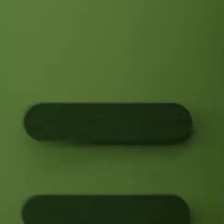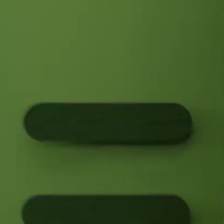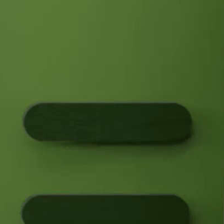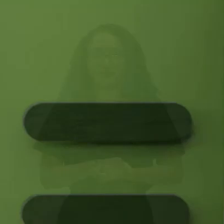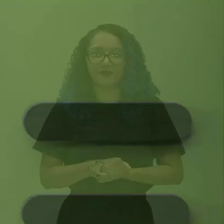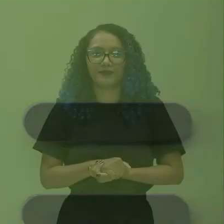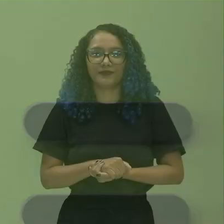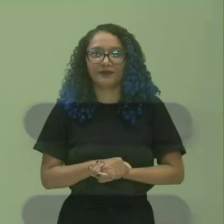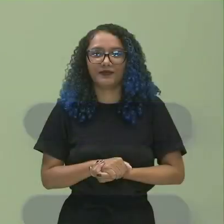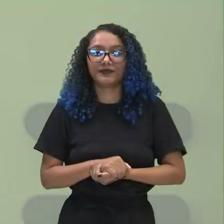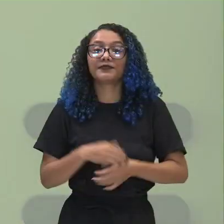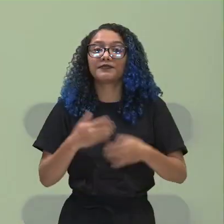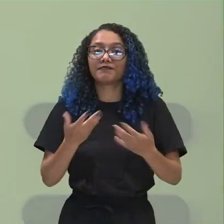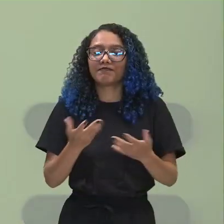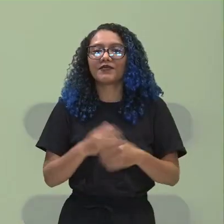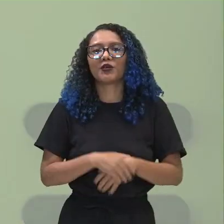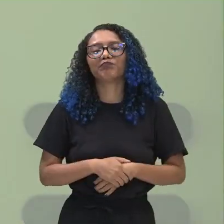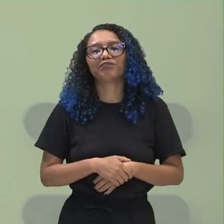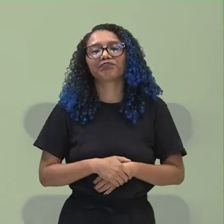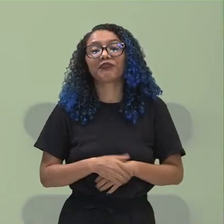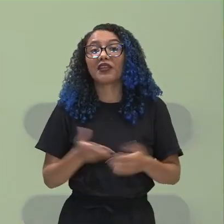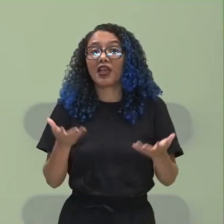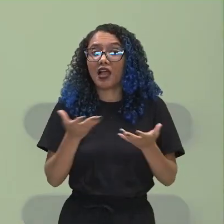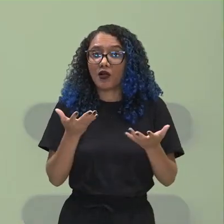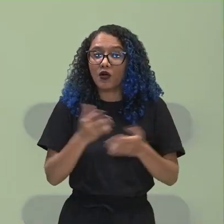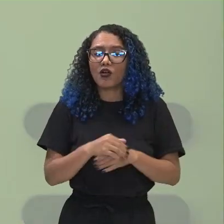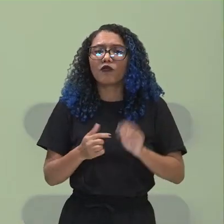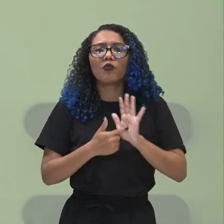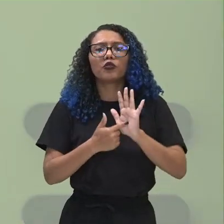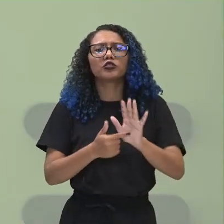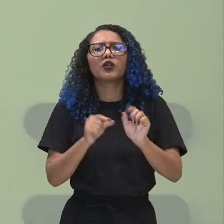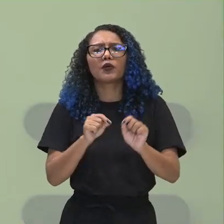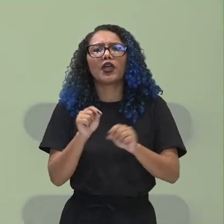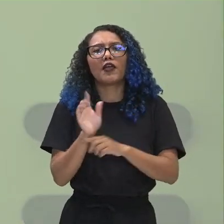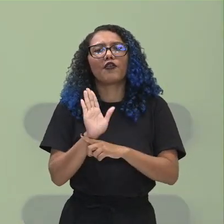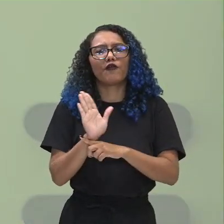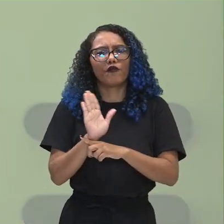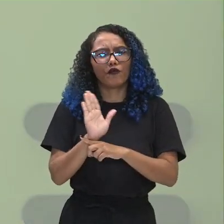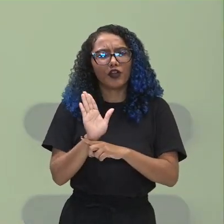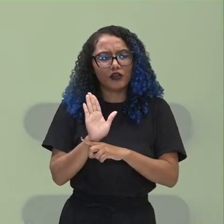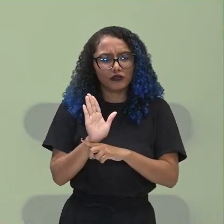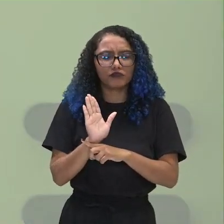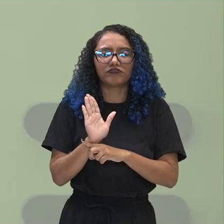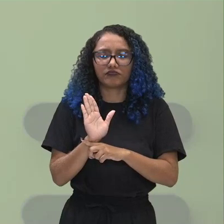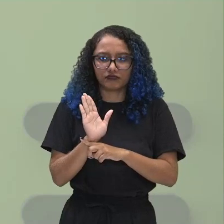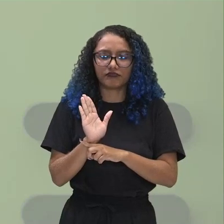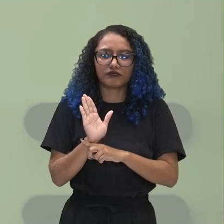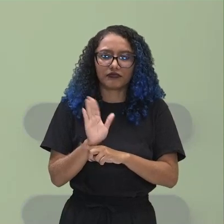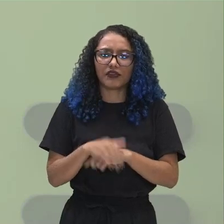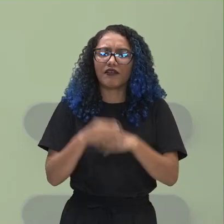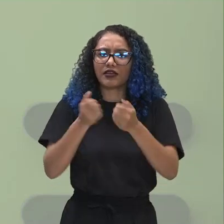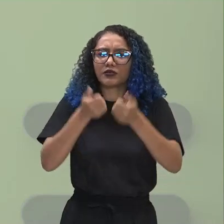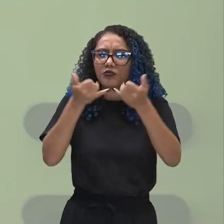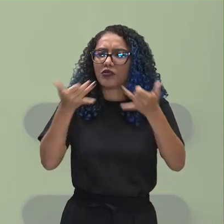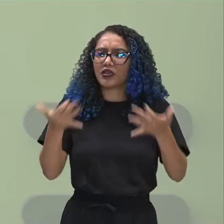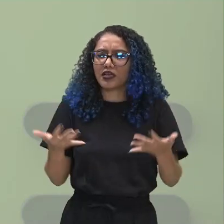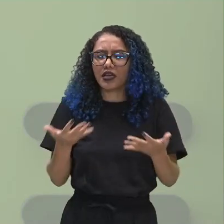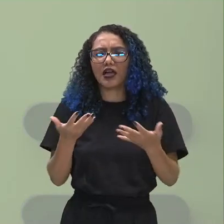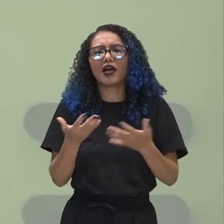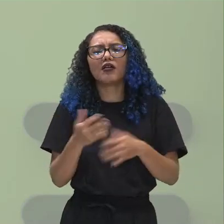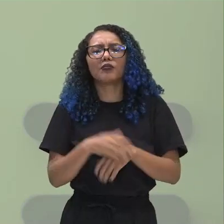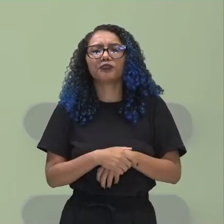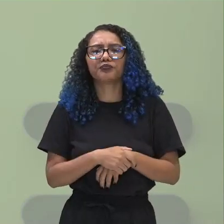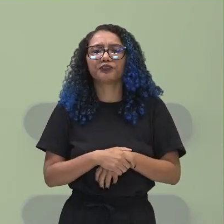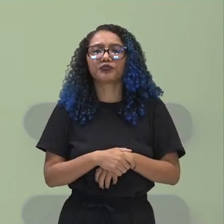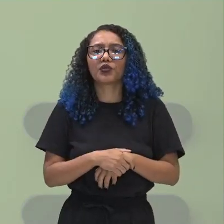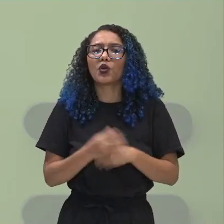Gostaria de um pouquinho da atenção de vocês para a gente assistir um VT introdutório, né? Explicando um pouquinho aí